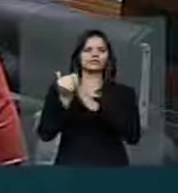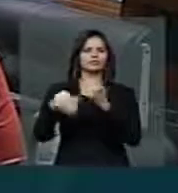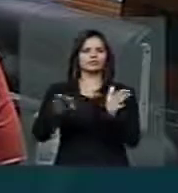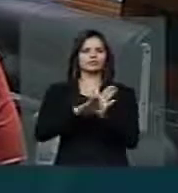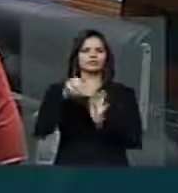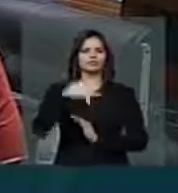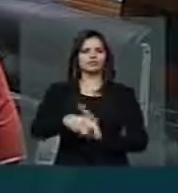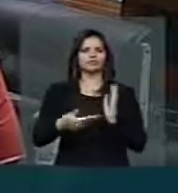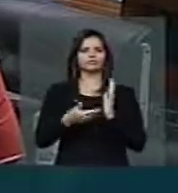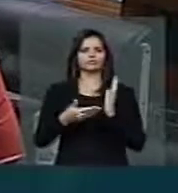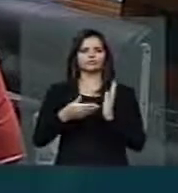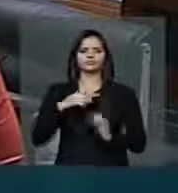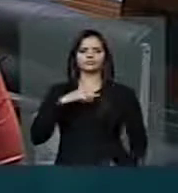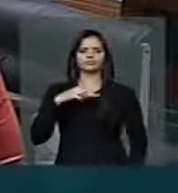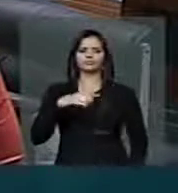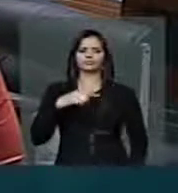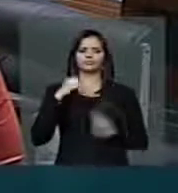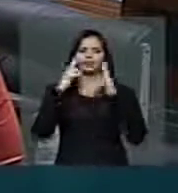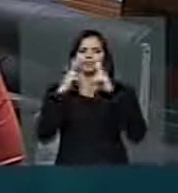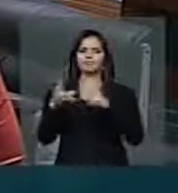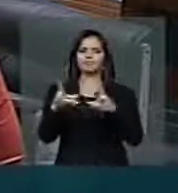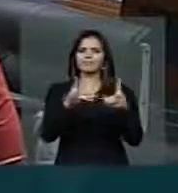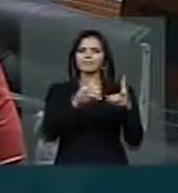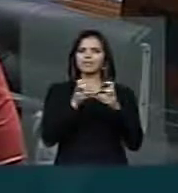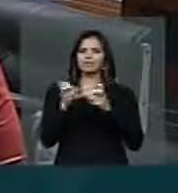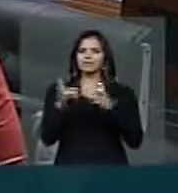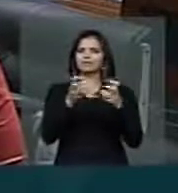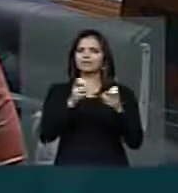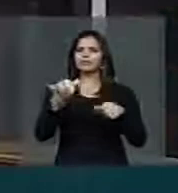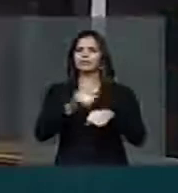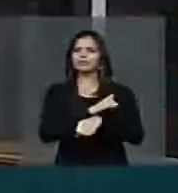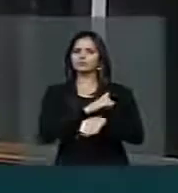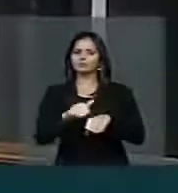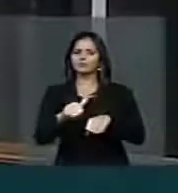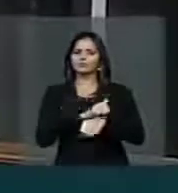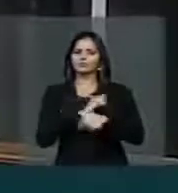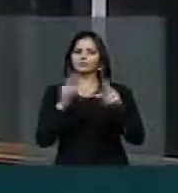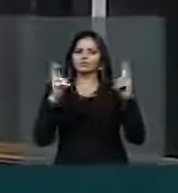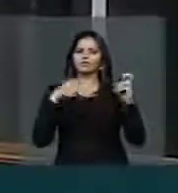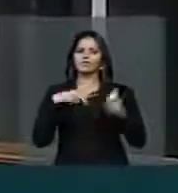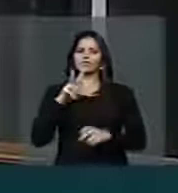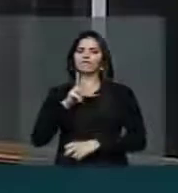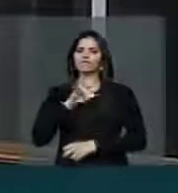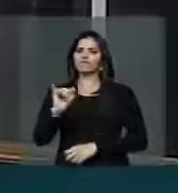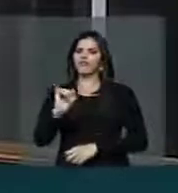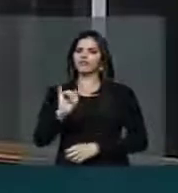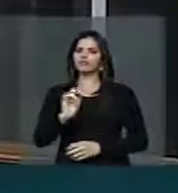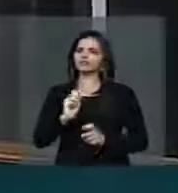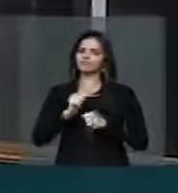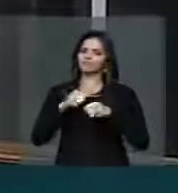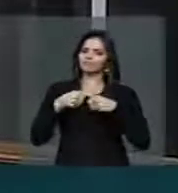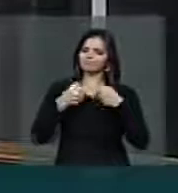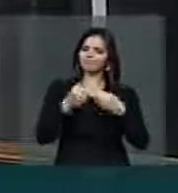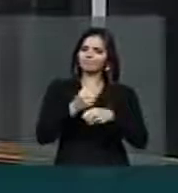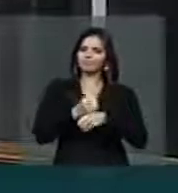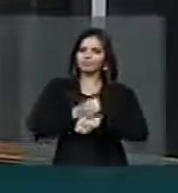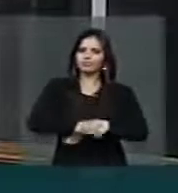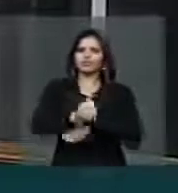casa e tem uma visão estratégica da questão. E vai lá se dedicar e se